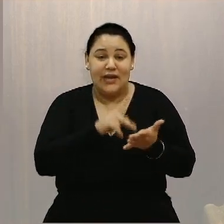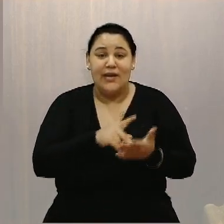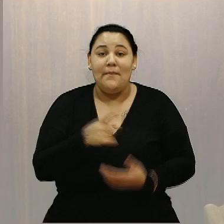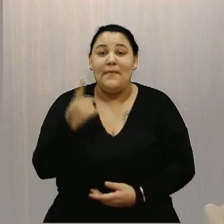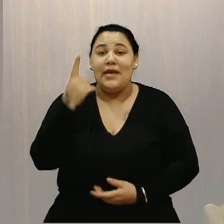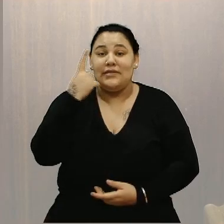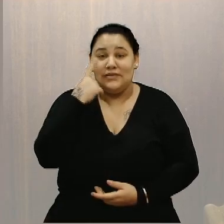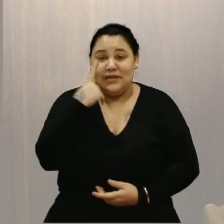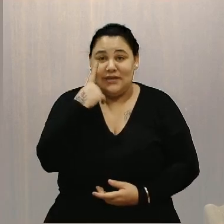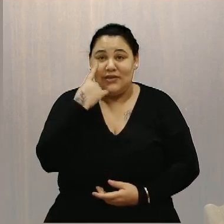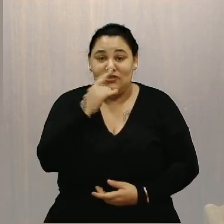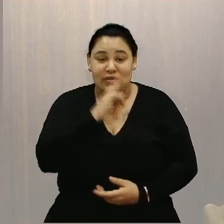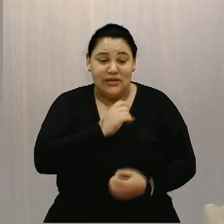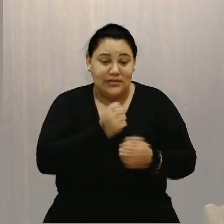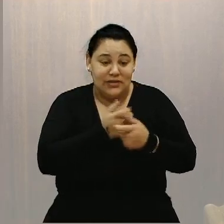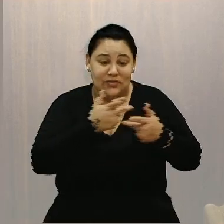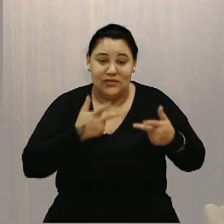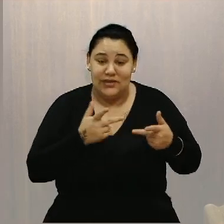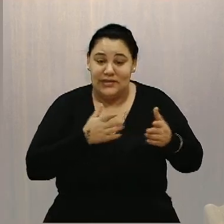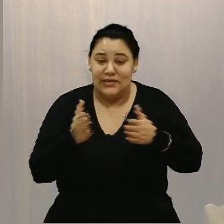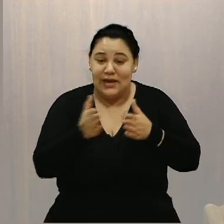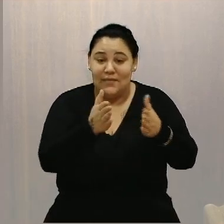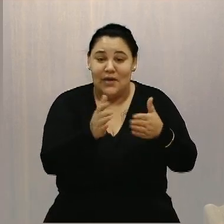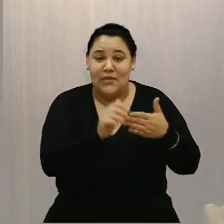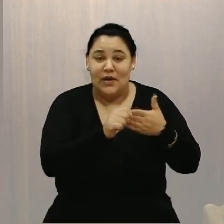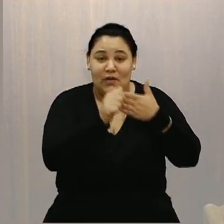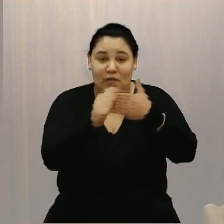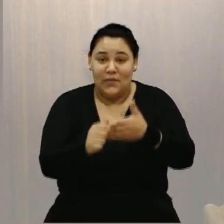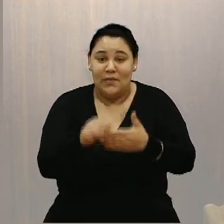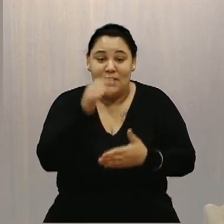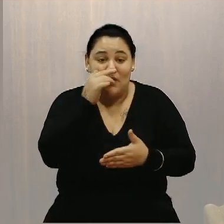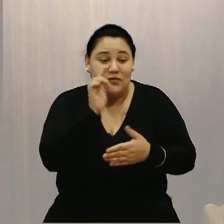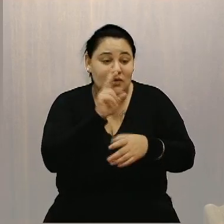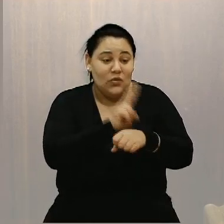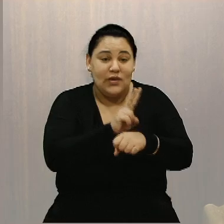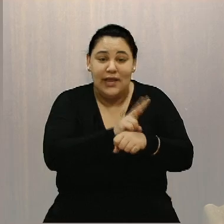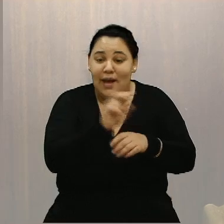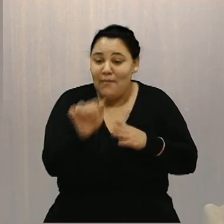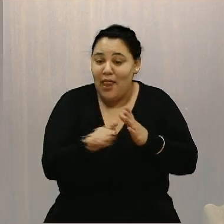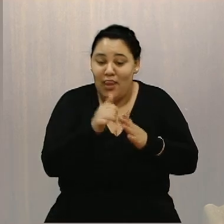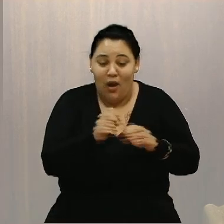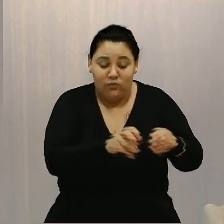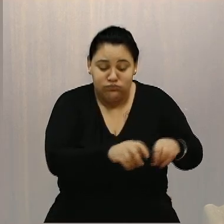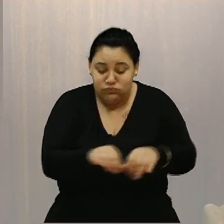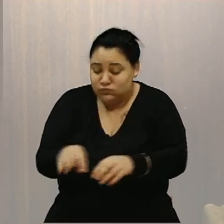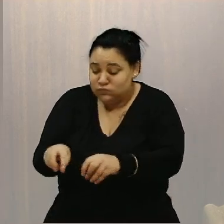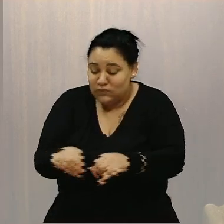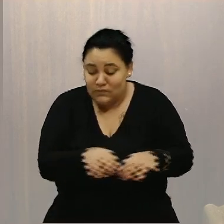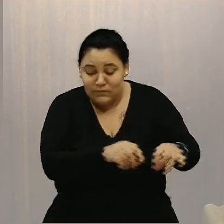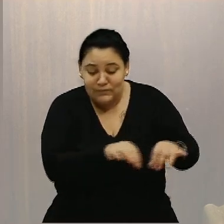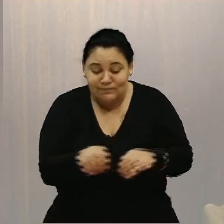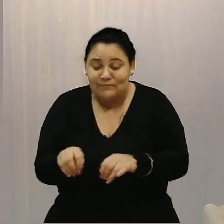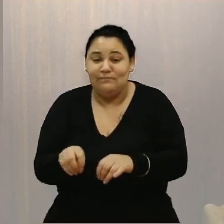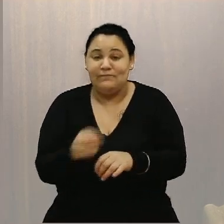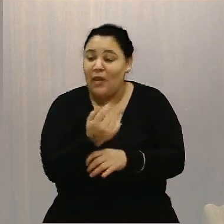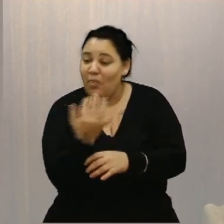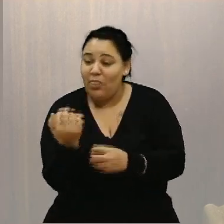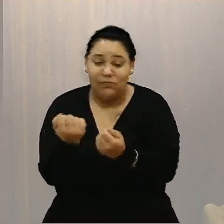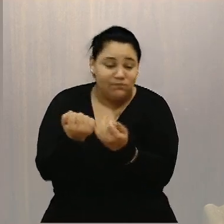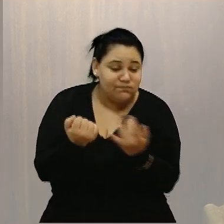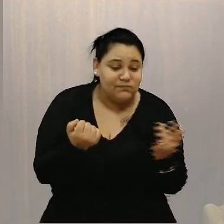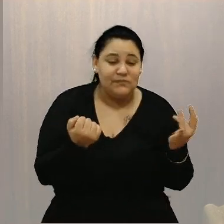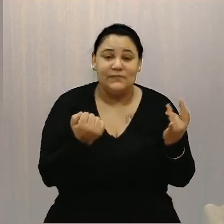isso, esse caminho para seguir, para conseguir conservar melhor os nossos solos, para conseguir, inclusive, tornar